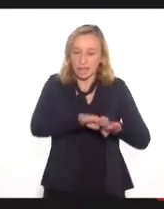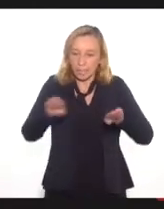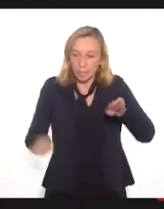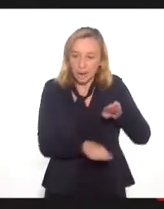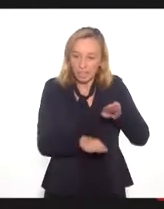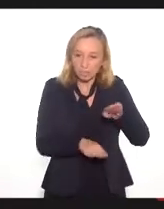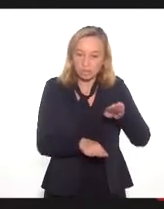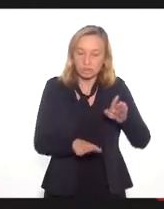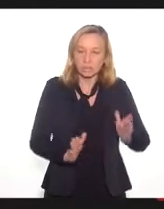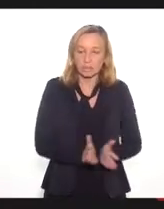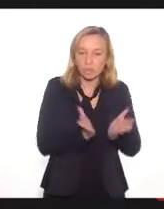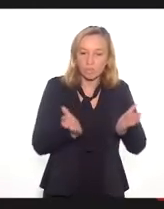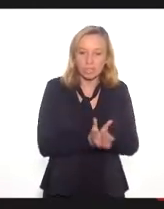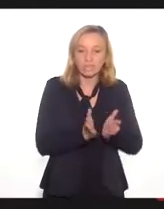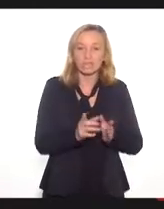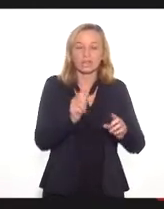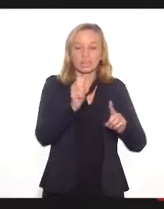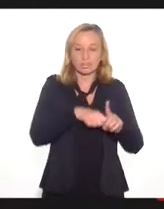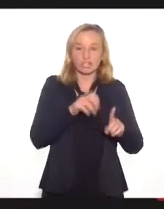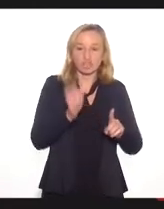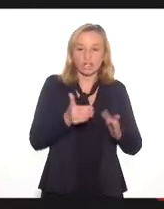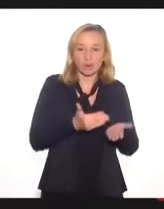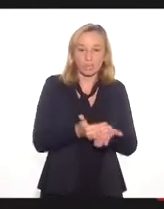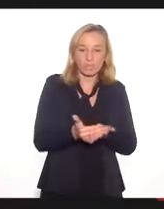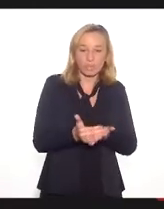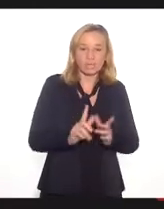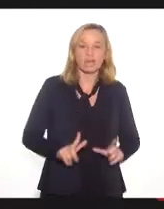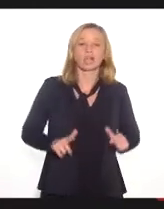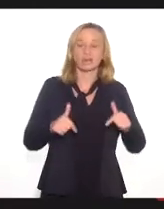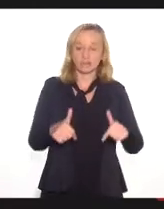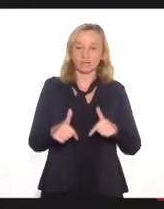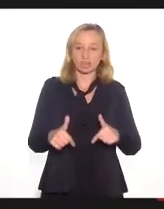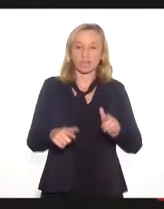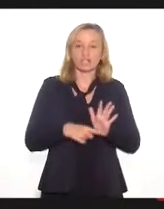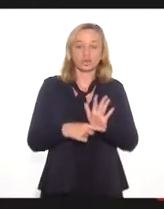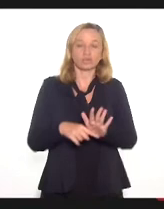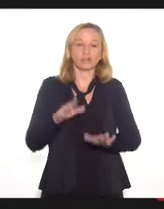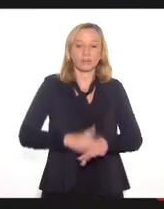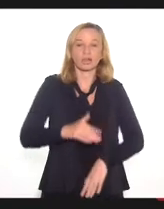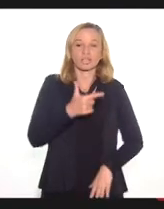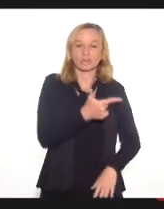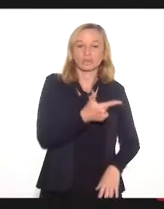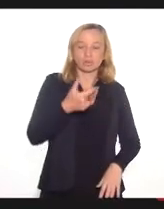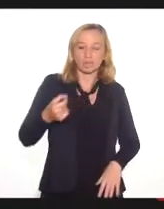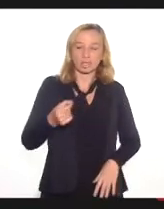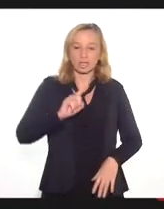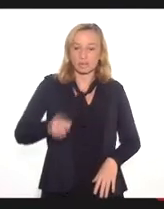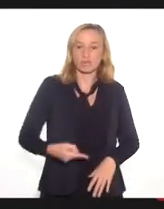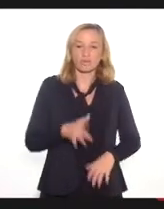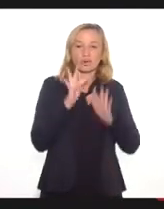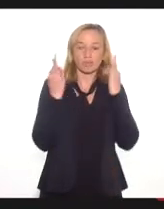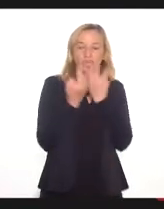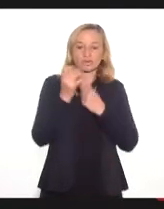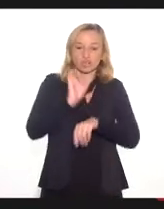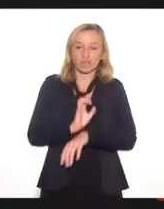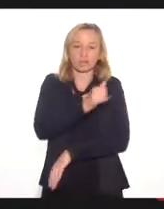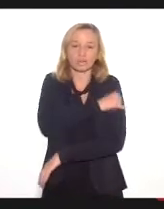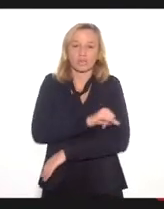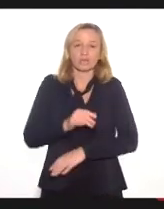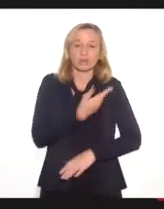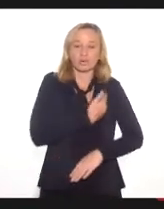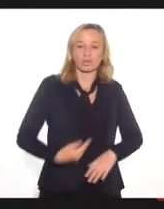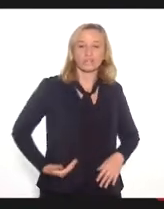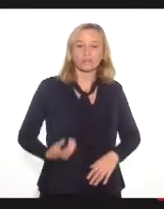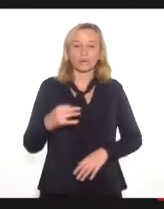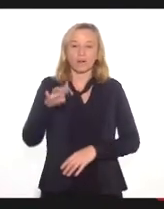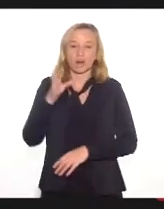a gente, esse mês, já começou a operacionalizar isso, ajudando mais de 200 mil famílias no Estado do Rio. Então, o governador Claudio